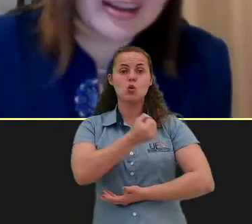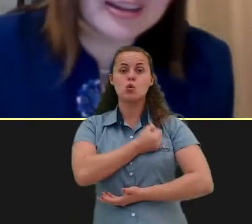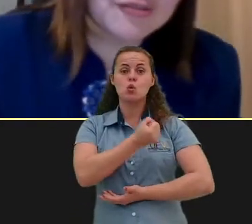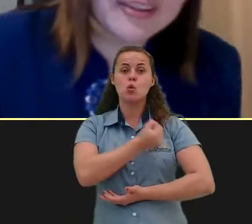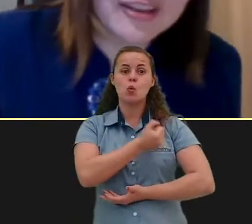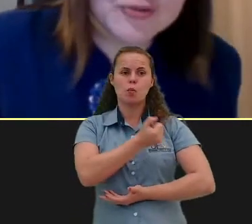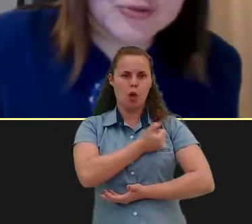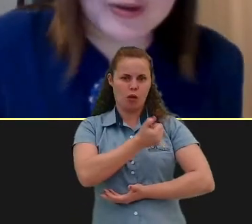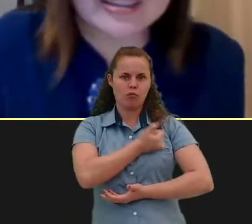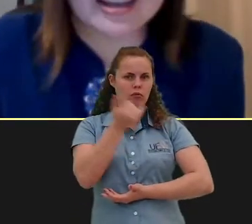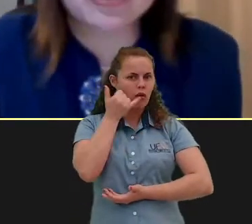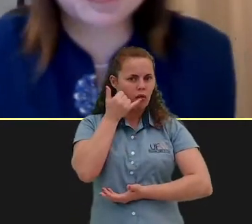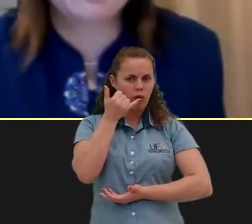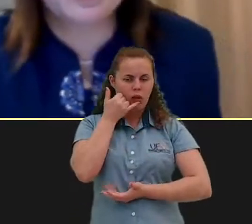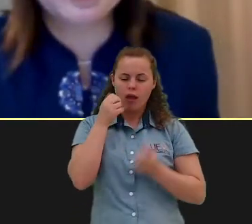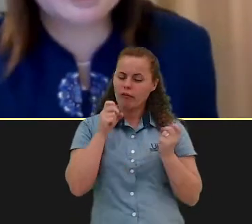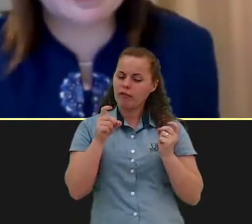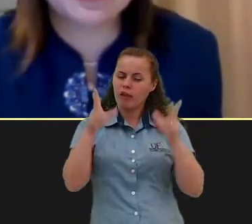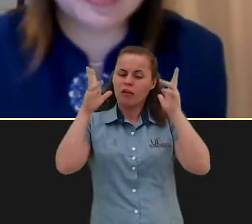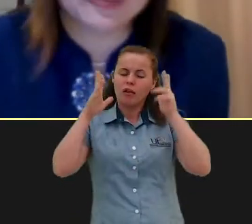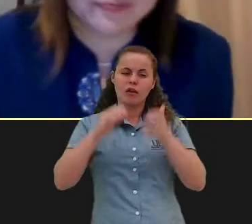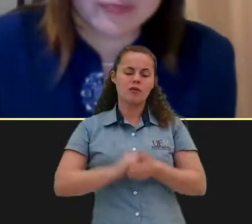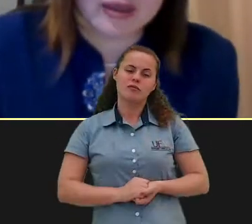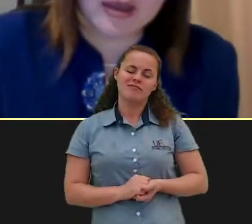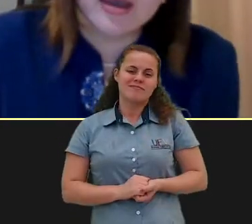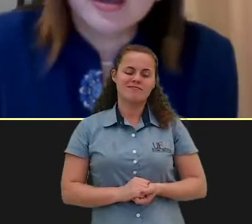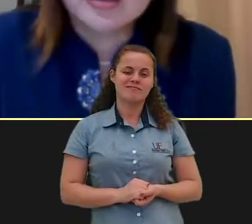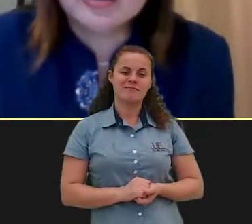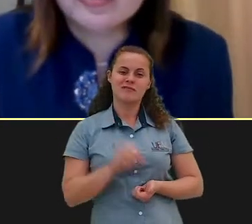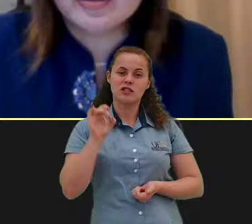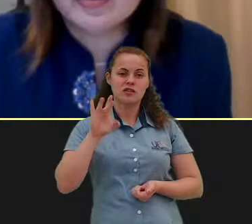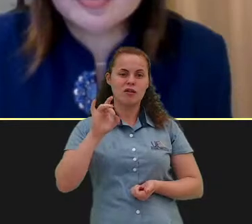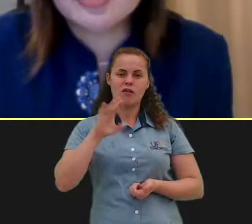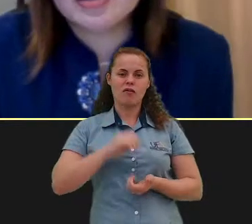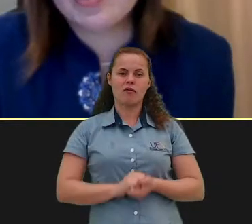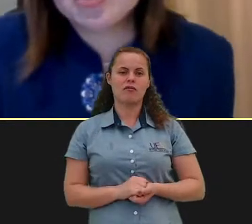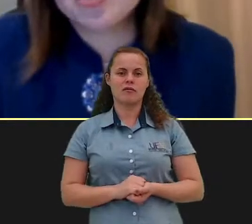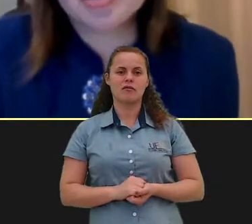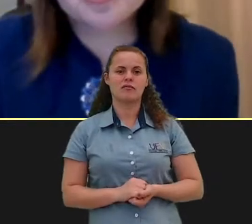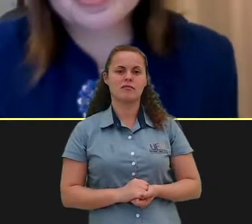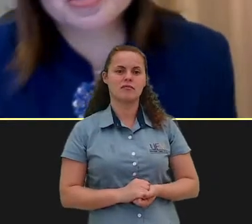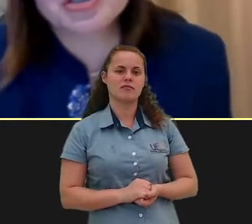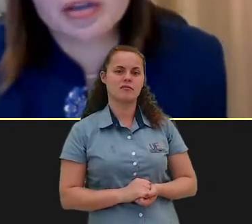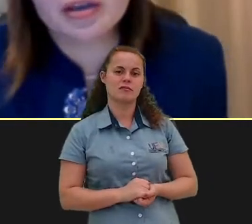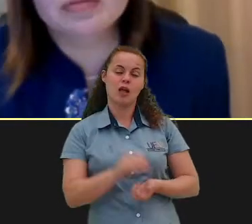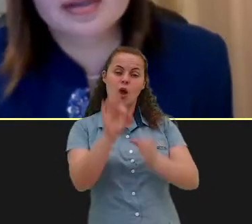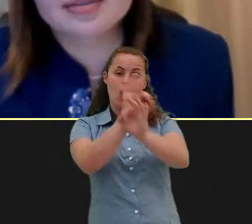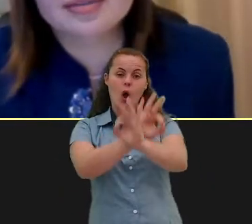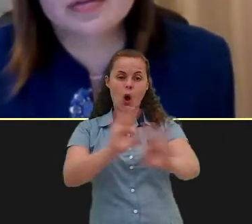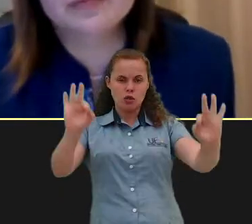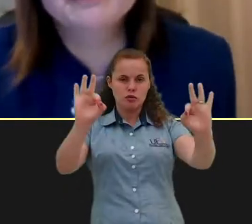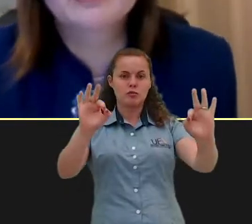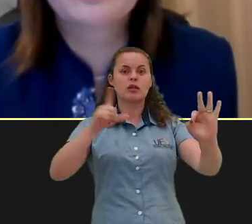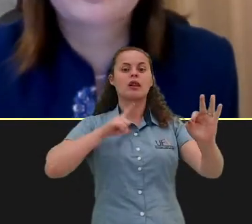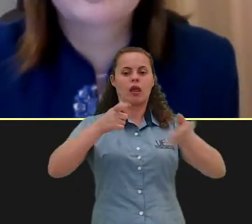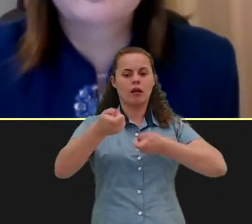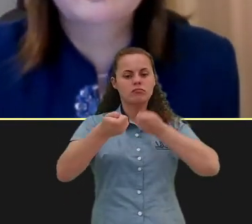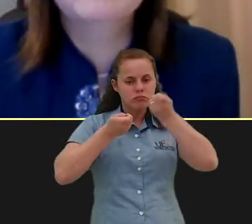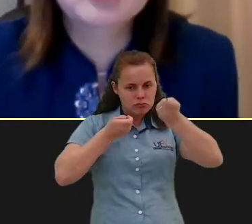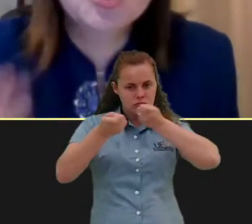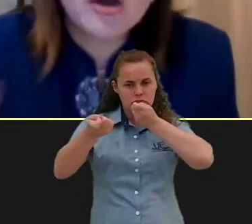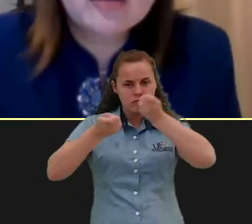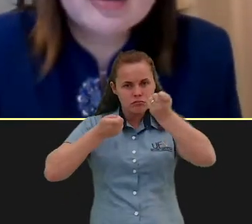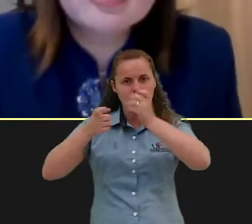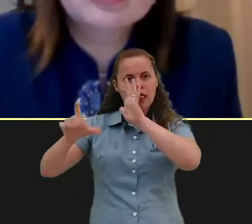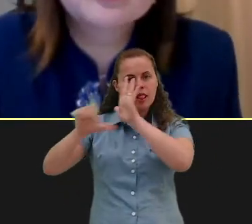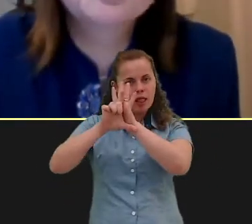seu cadastro e vendeu o seu cadastro, só pode ser isso, né? Então, eu acho ótimo que a gente tenha regulação.